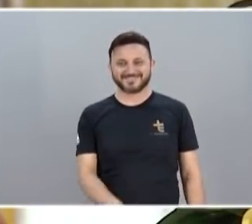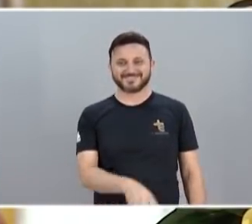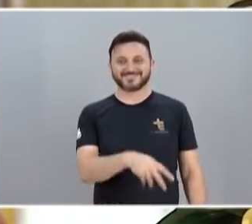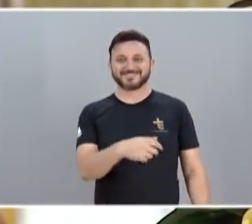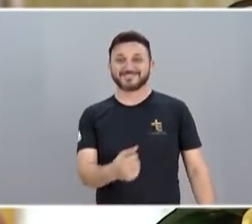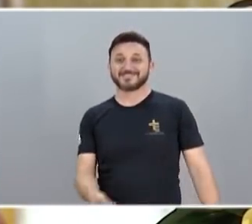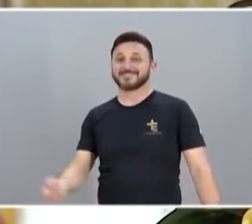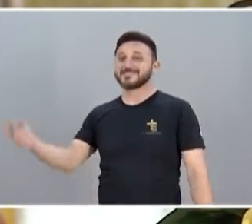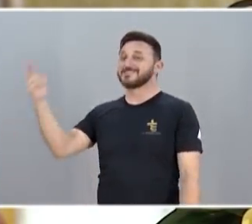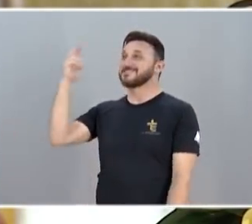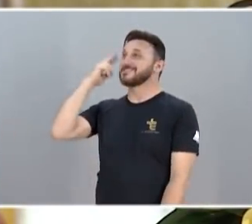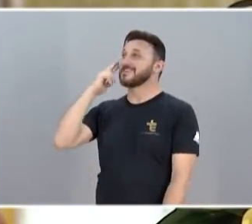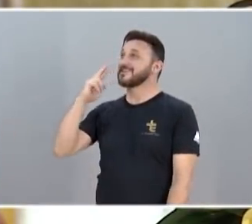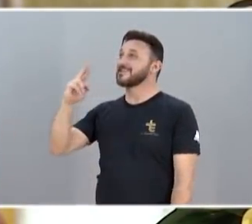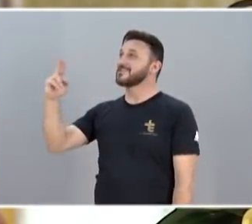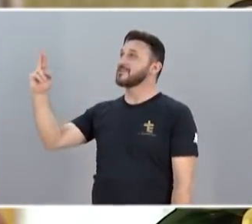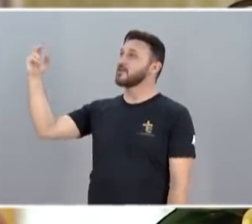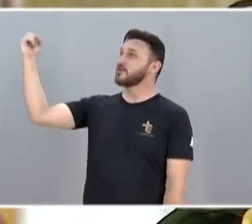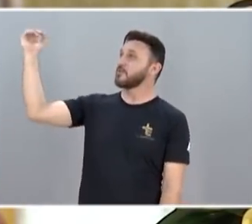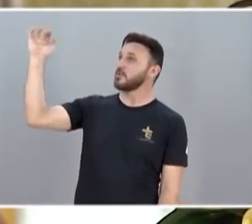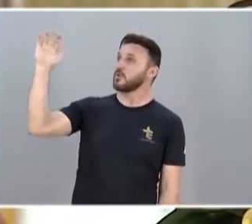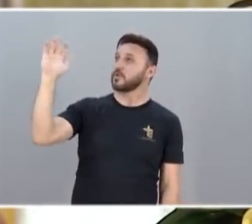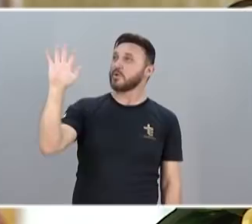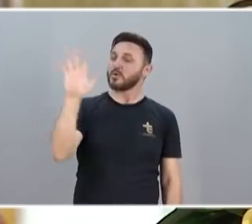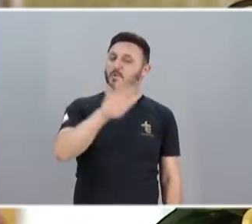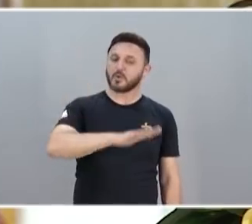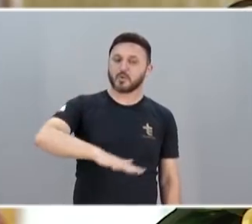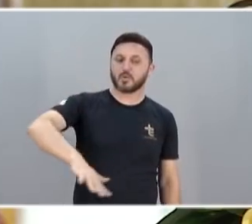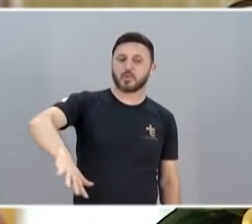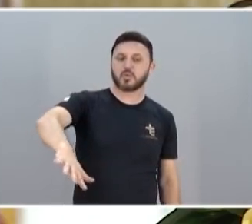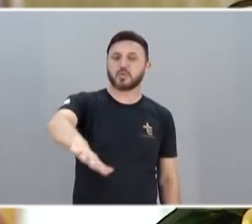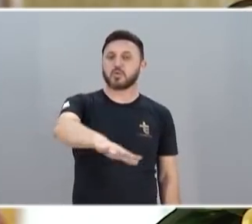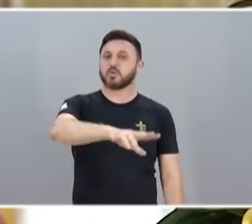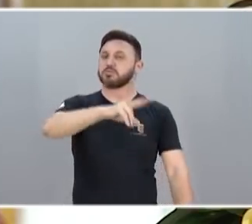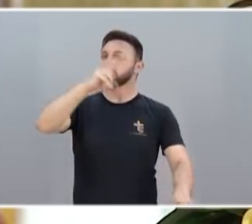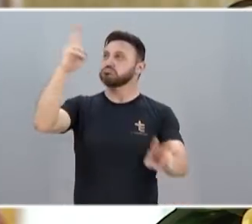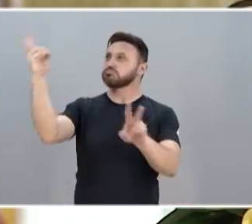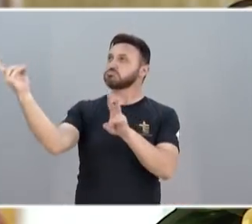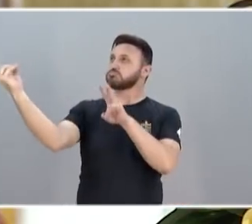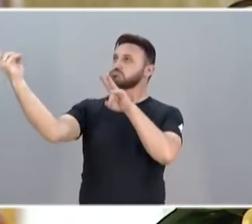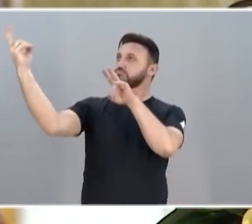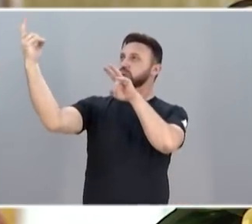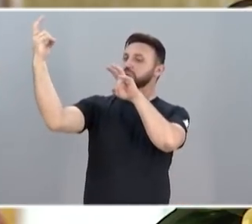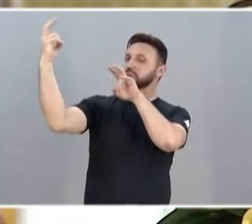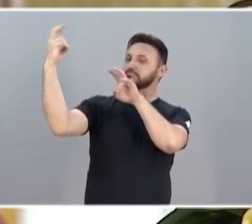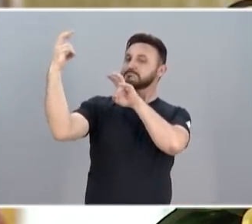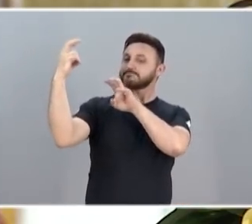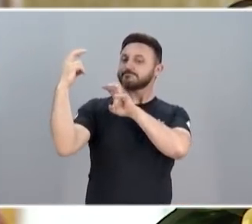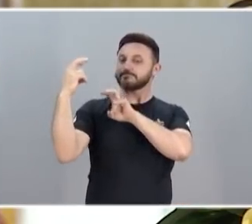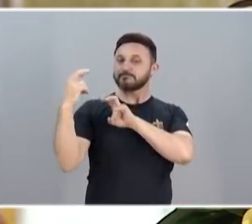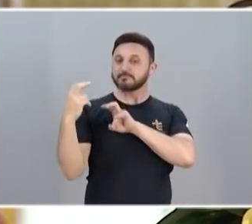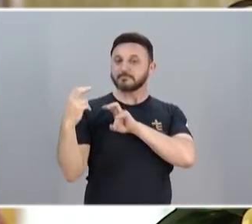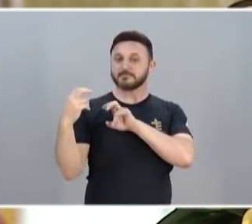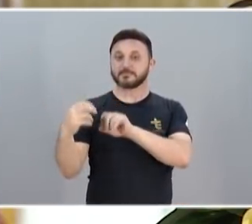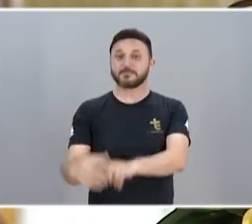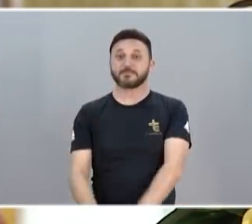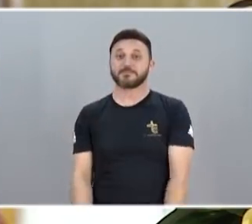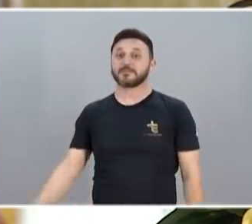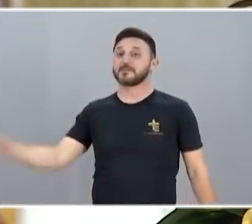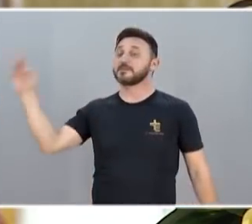Sobre nós fazei brilhar o esplendor de vossa face.